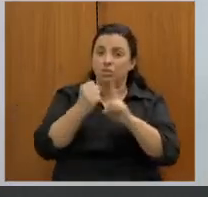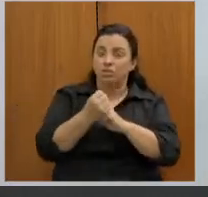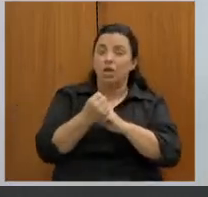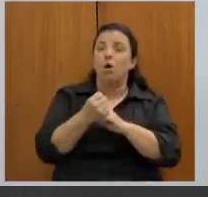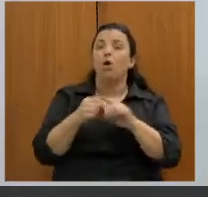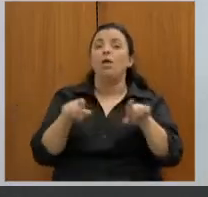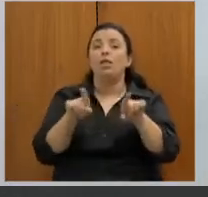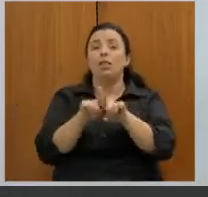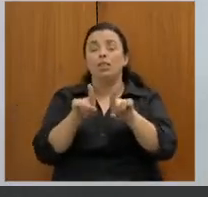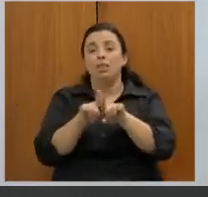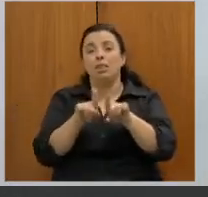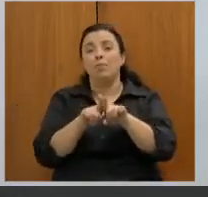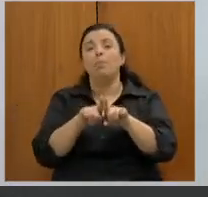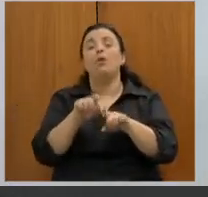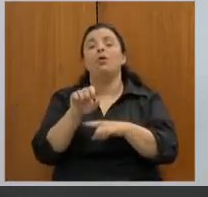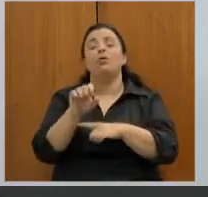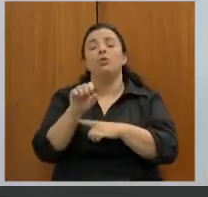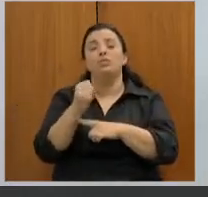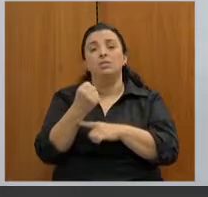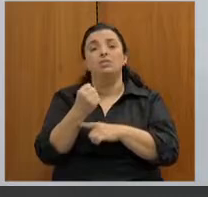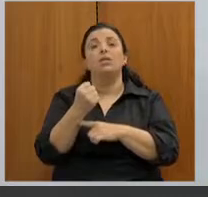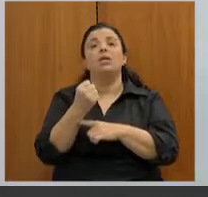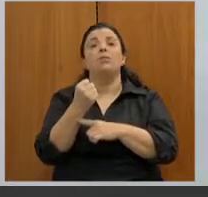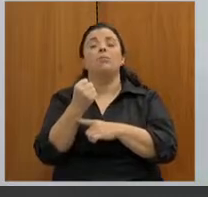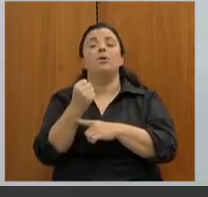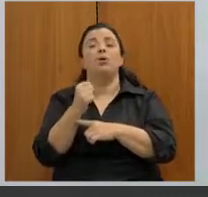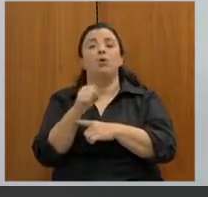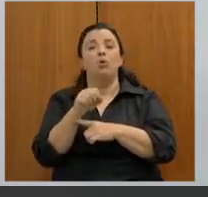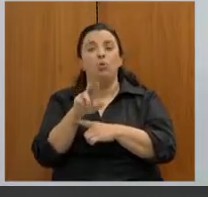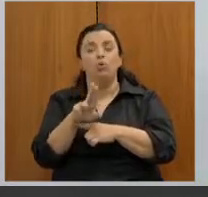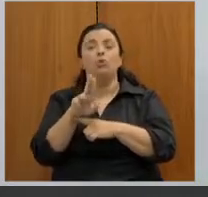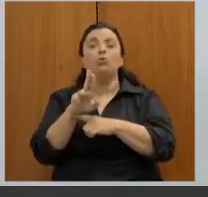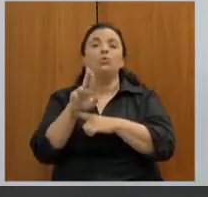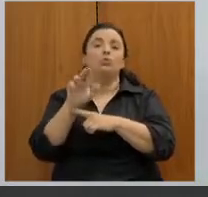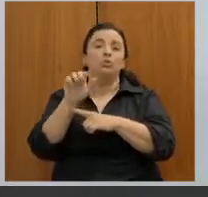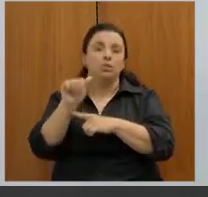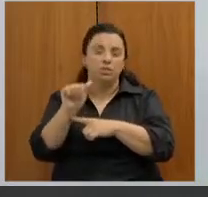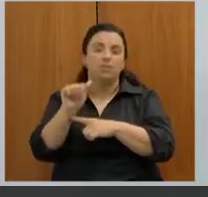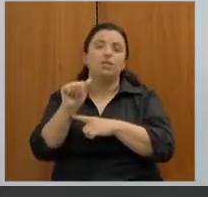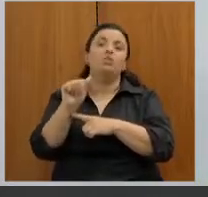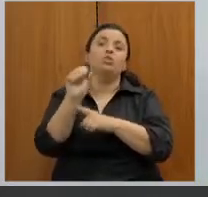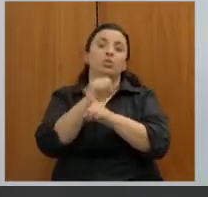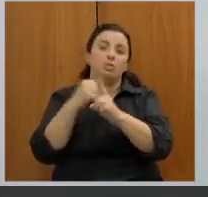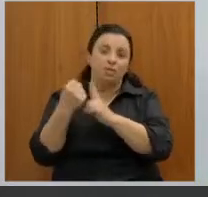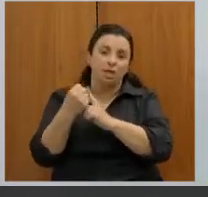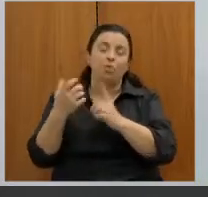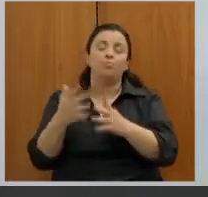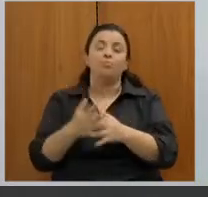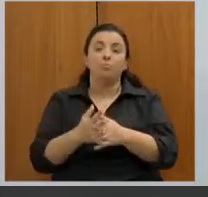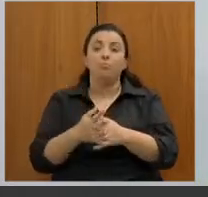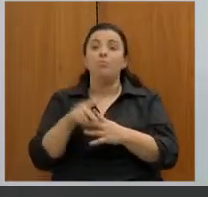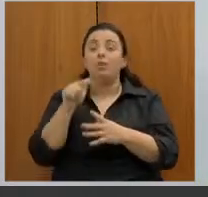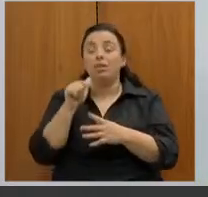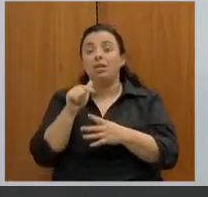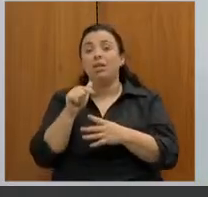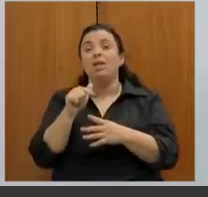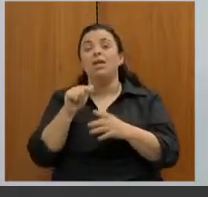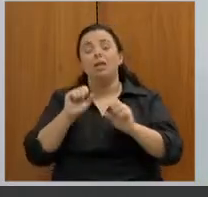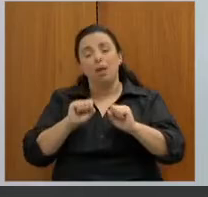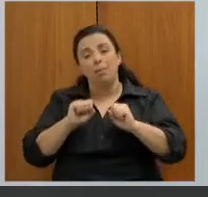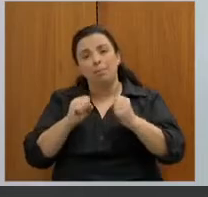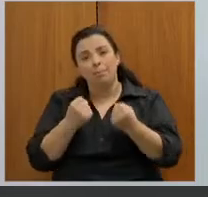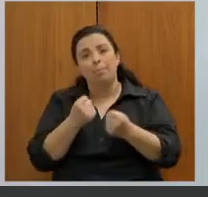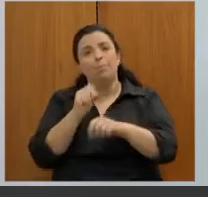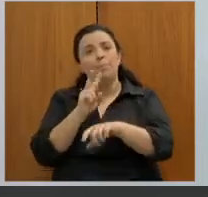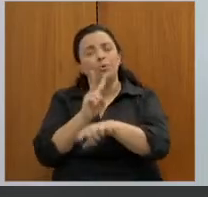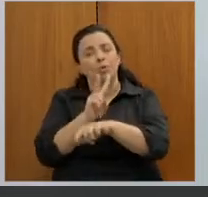de assistência social o creas tá dentro da proteção social especial de